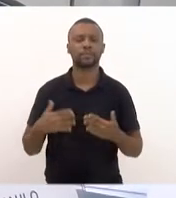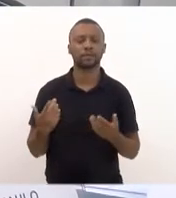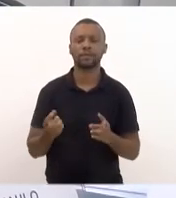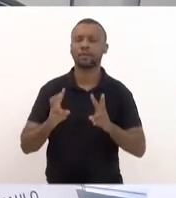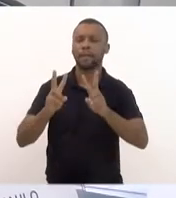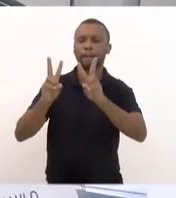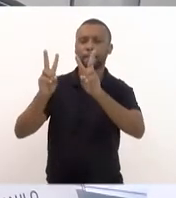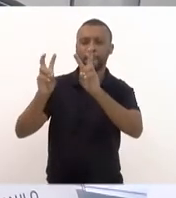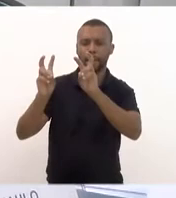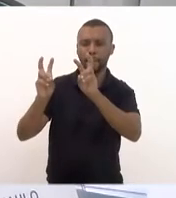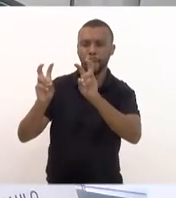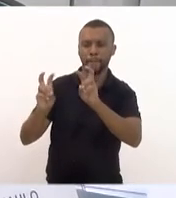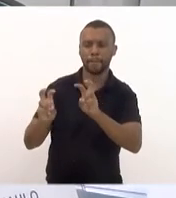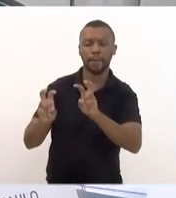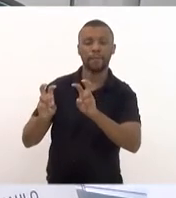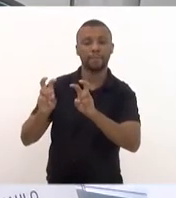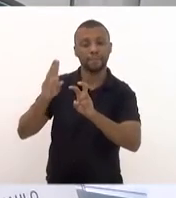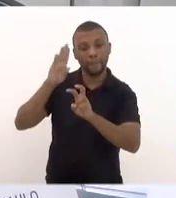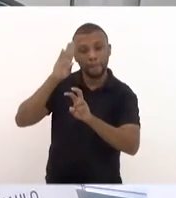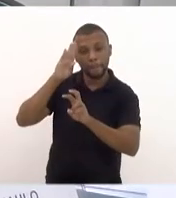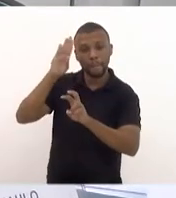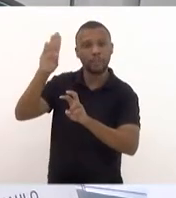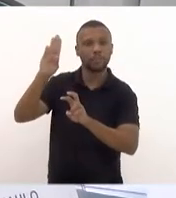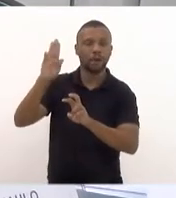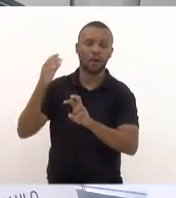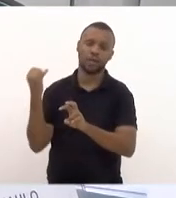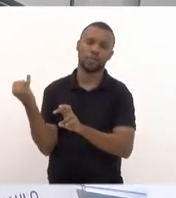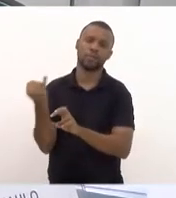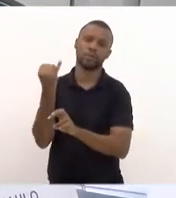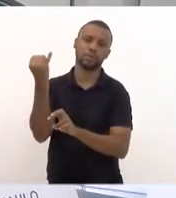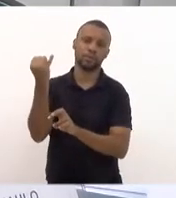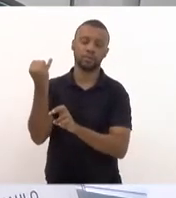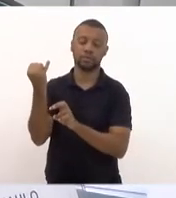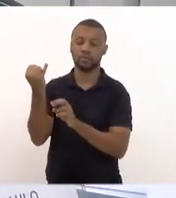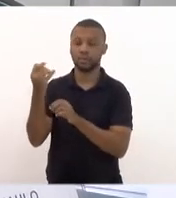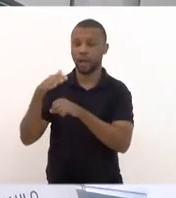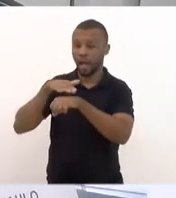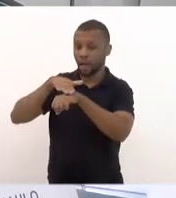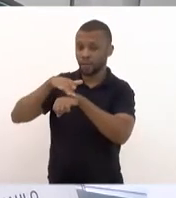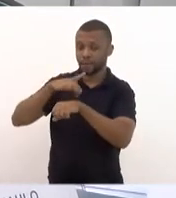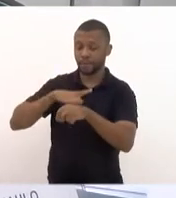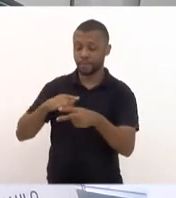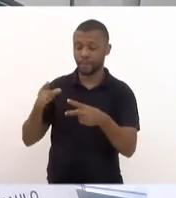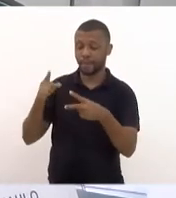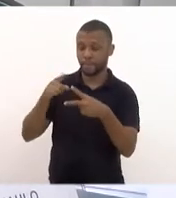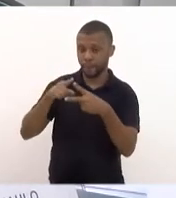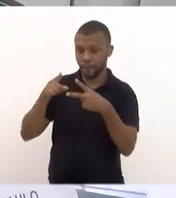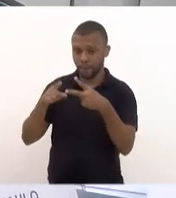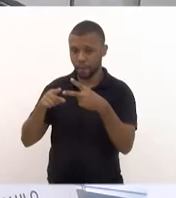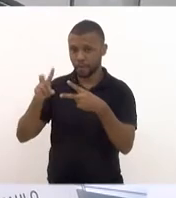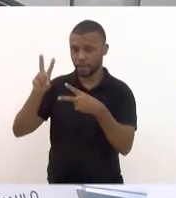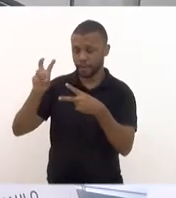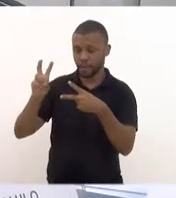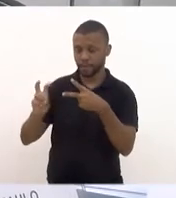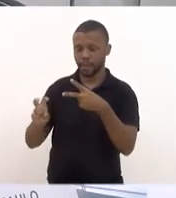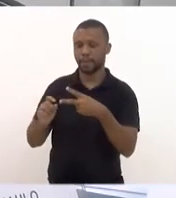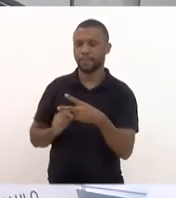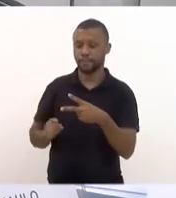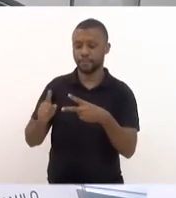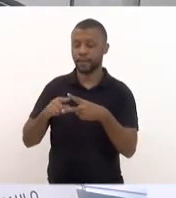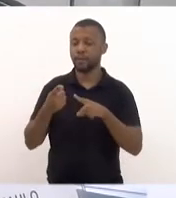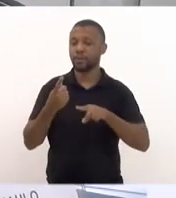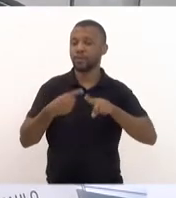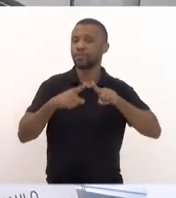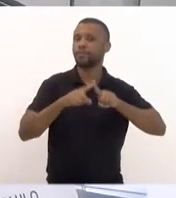temas mais importantes, né, a conversa teve dois eixos, o eixo do desenvolvimento econômico e o